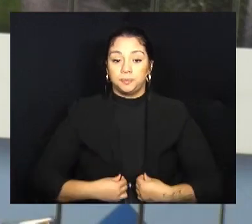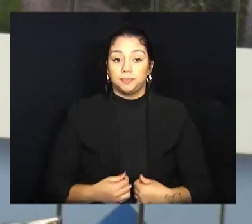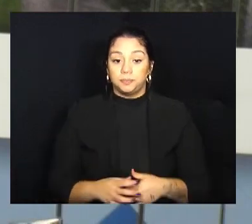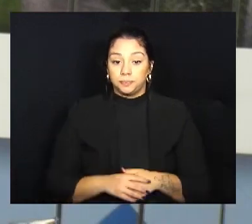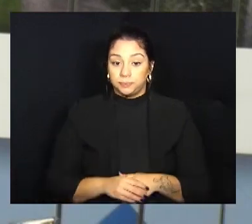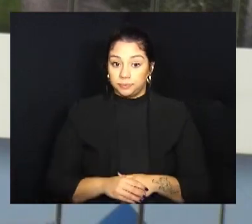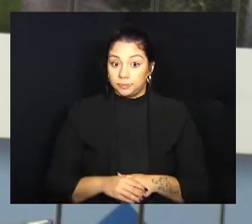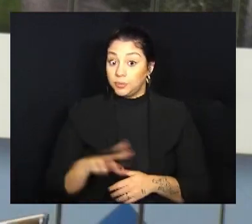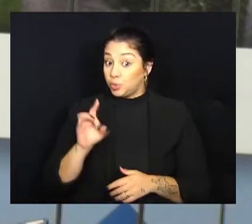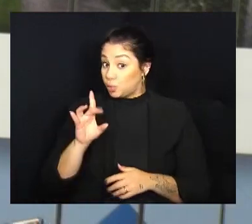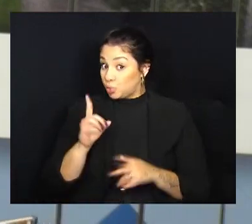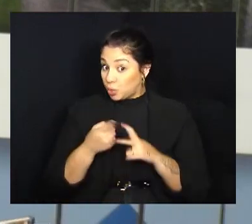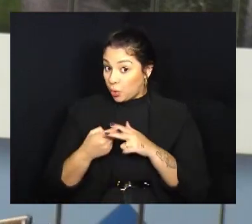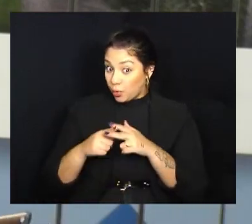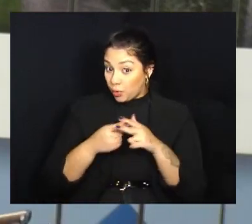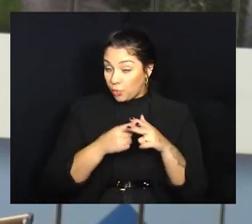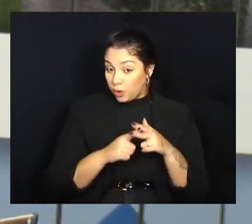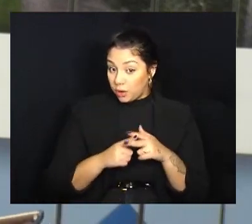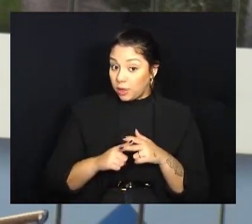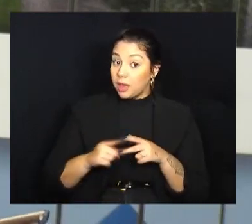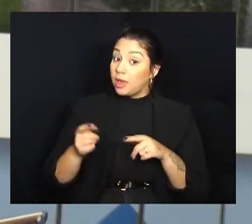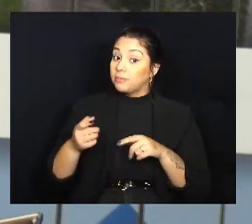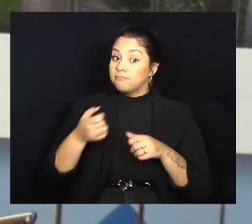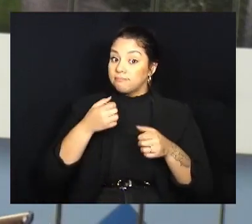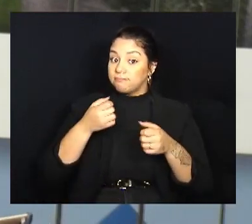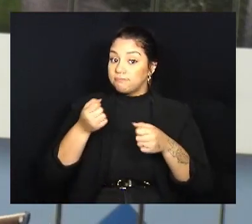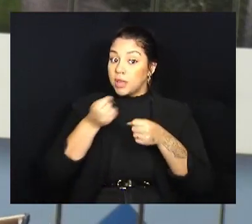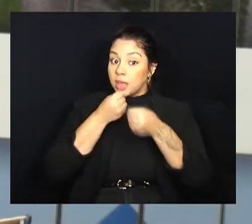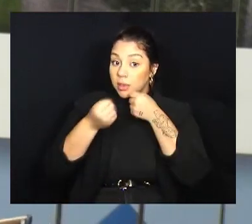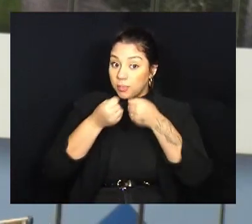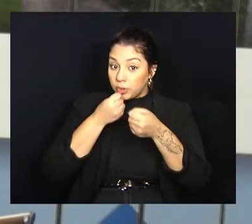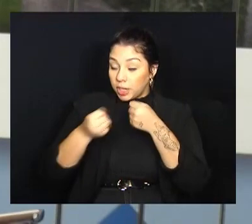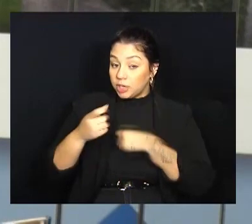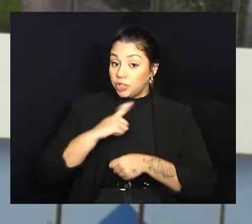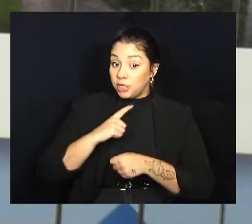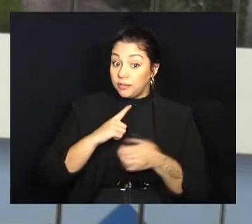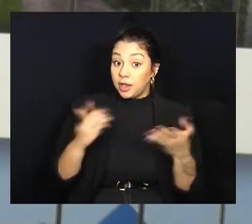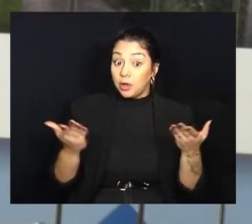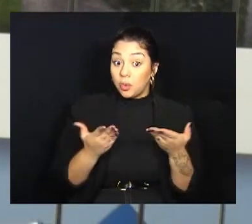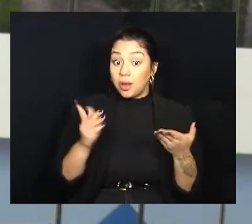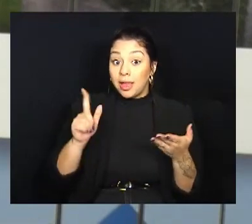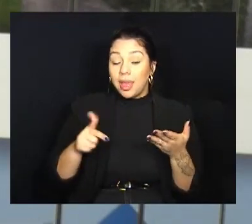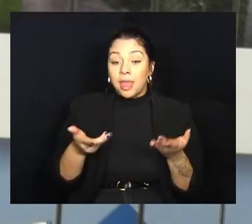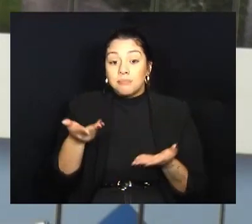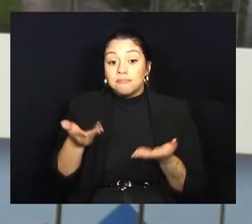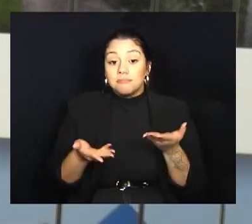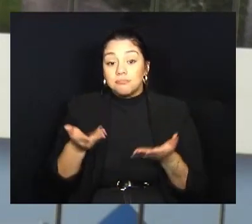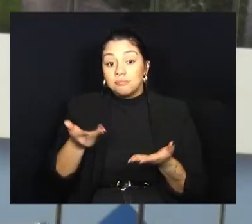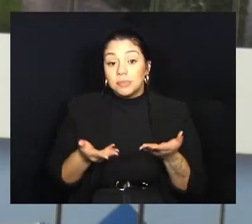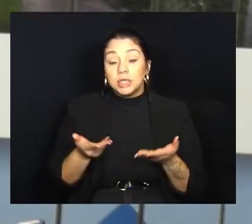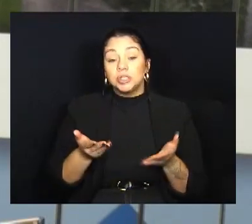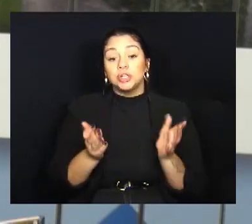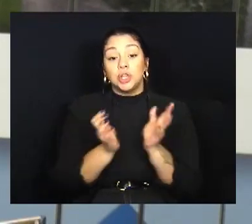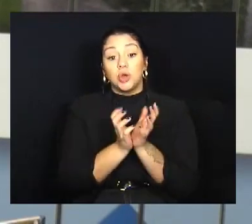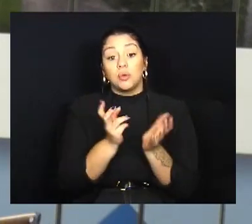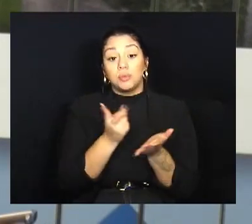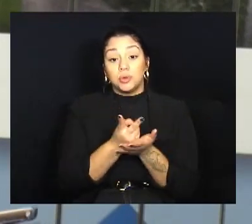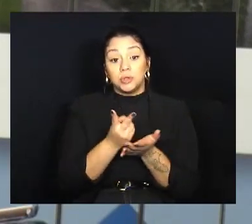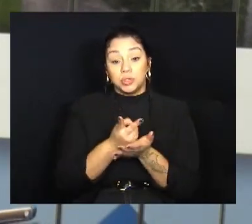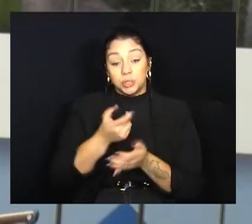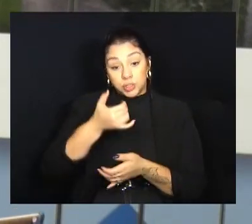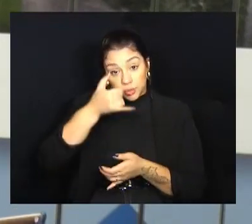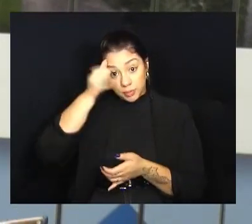Uma correção, o trabalho que você acabou de ver nessa reportagem é o balanço da Comissão Permanente de